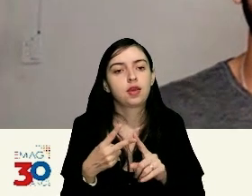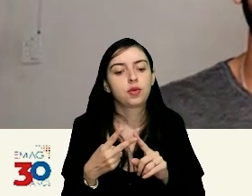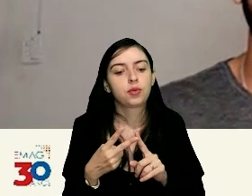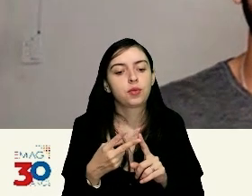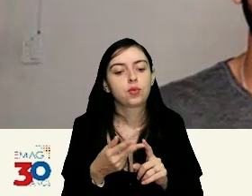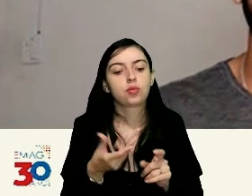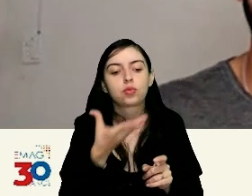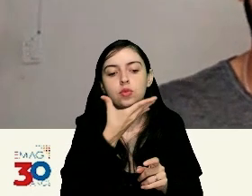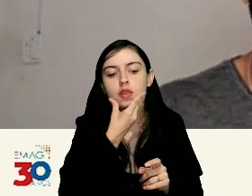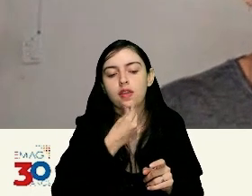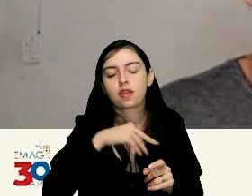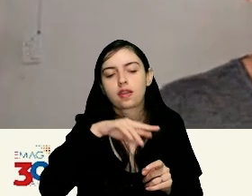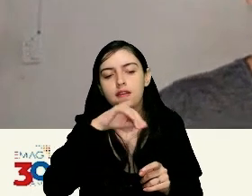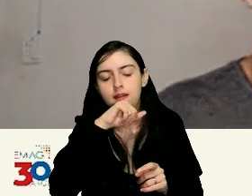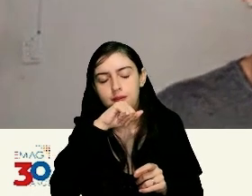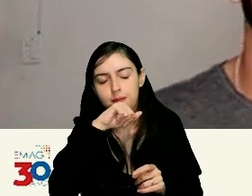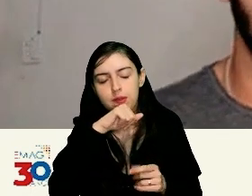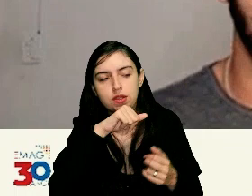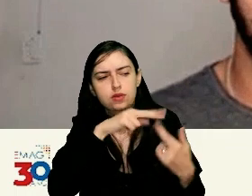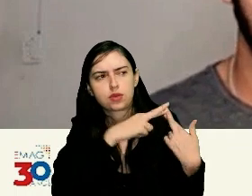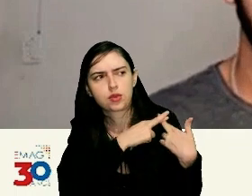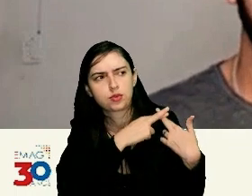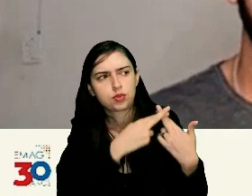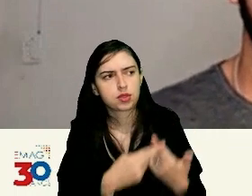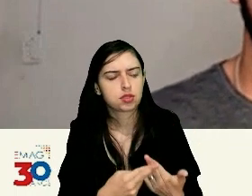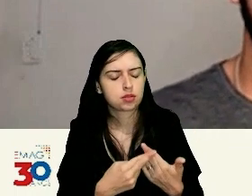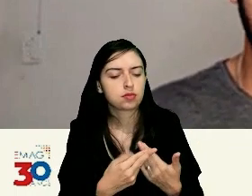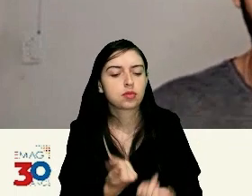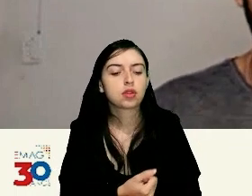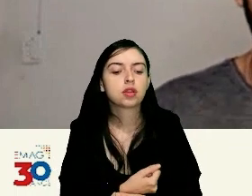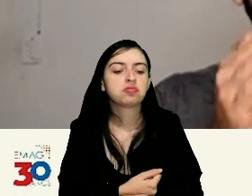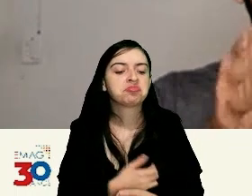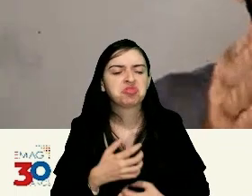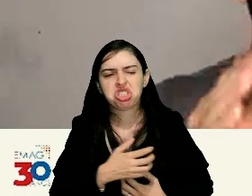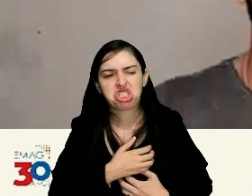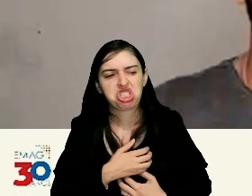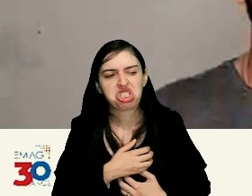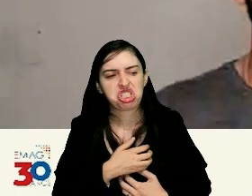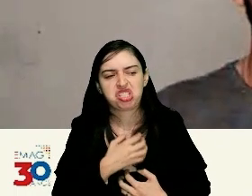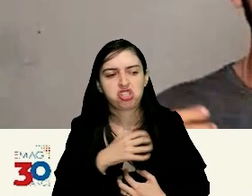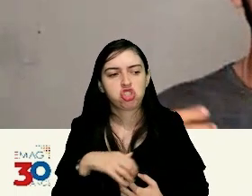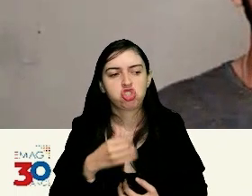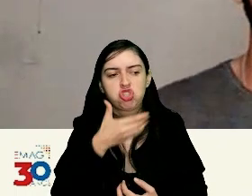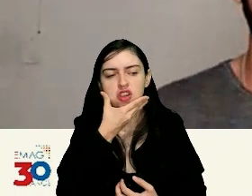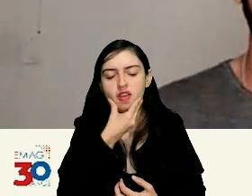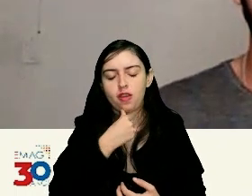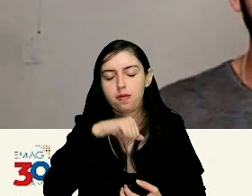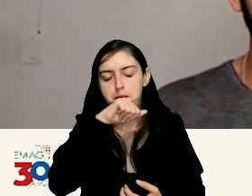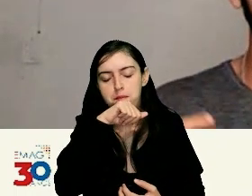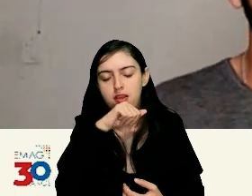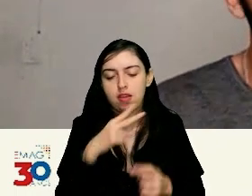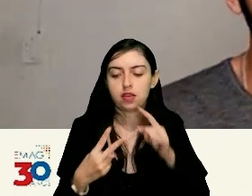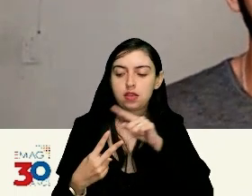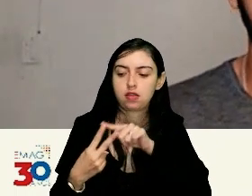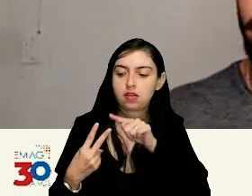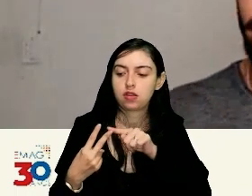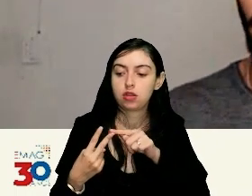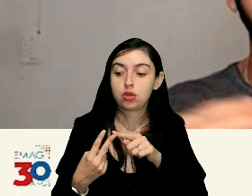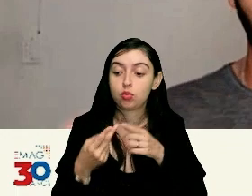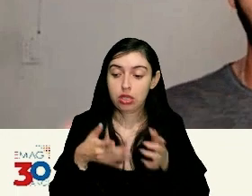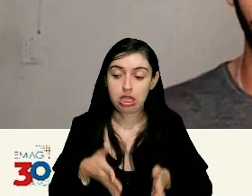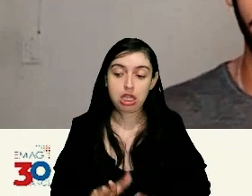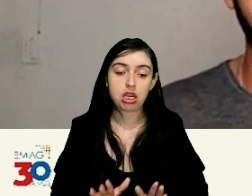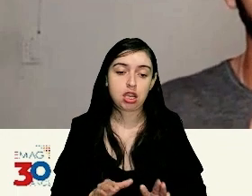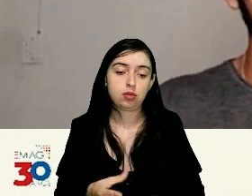responsabilidade, que não tem nada a ver com se sentir pai. Se eu e você geramos uma vida, ou adotamos uma criança, ou